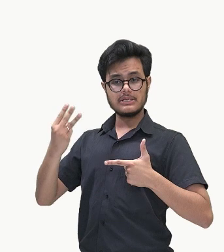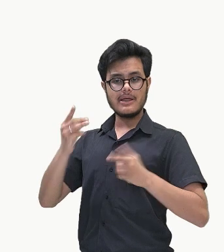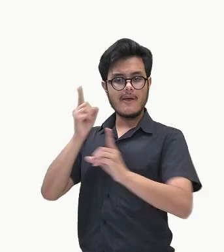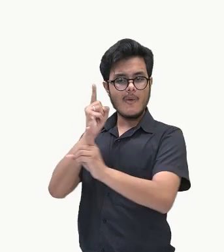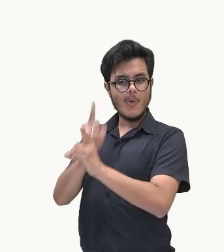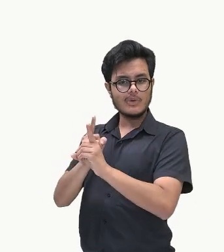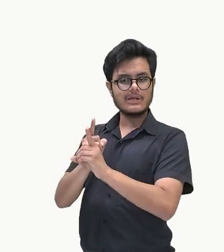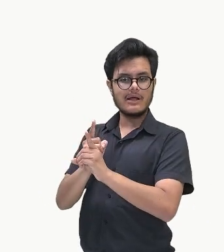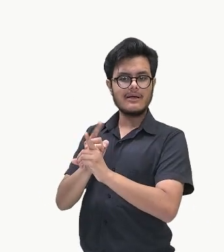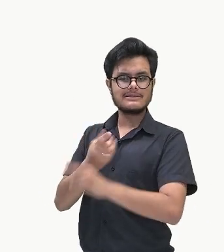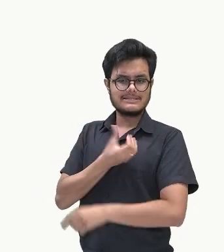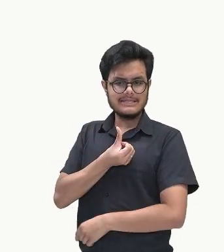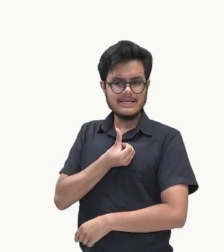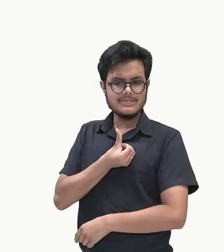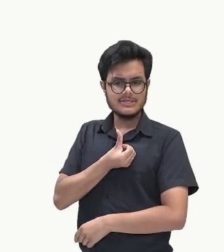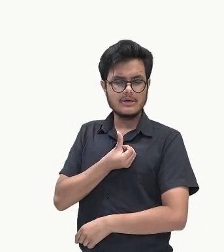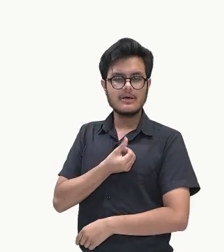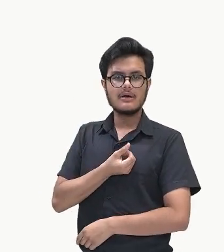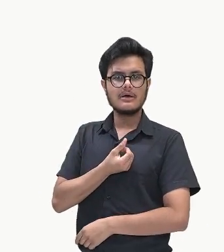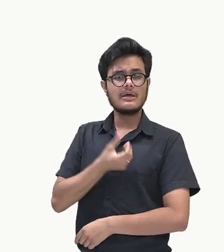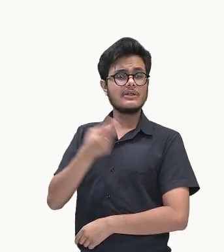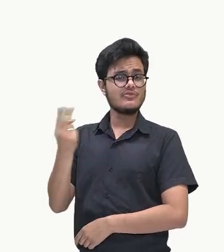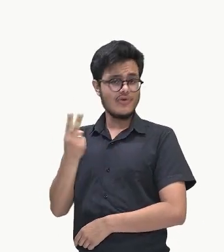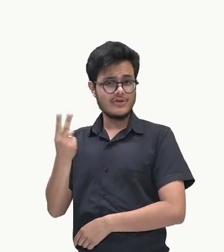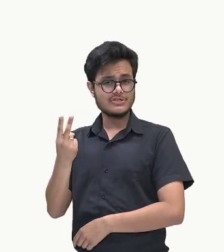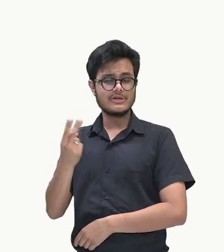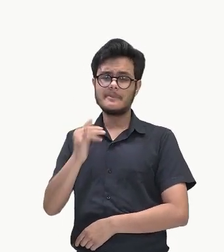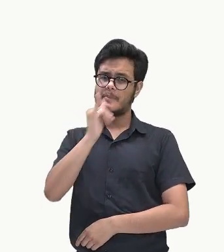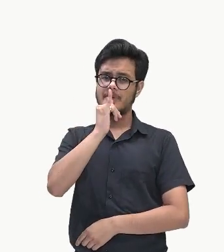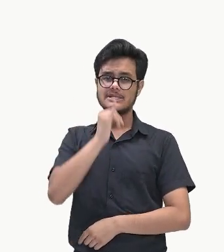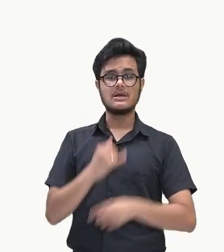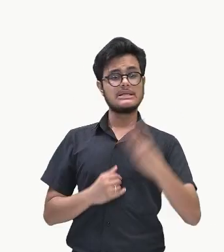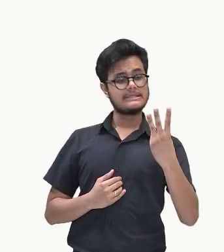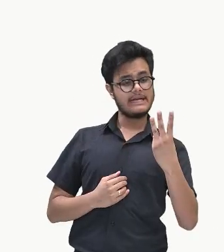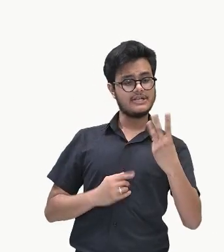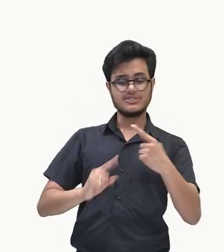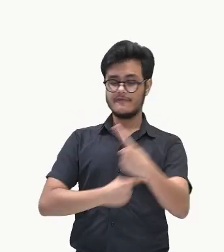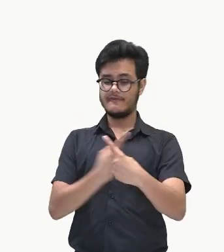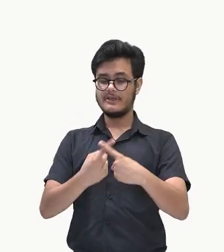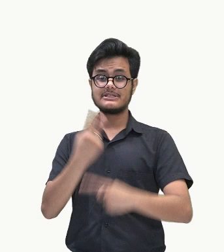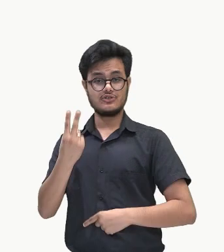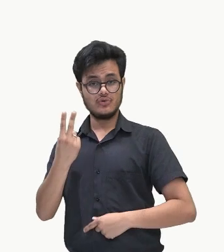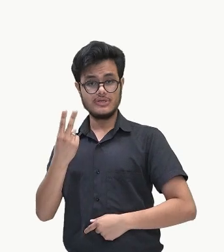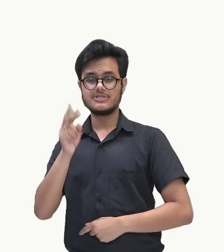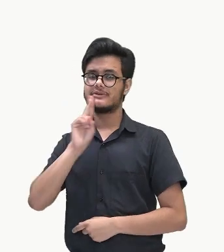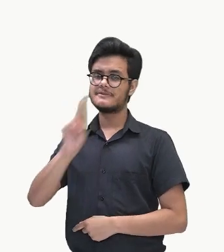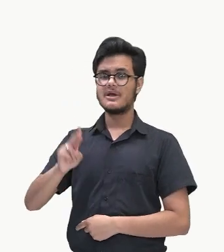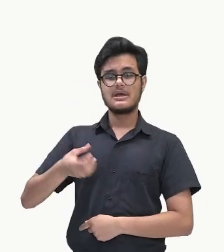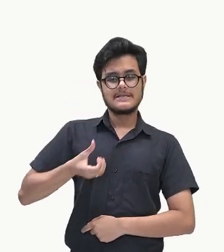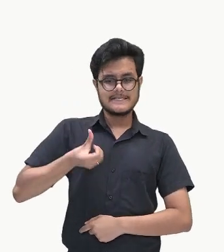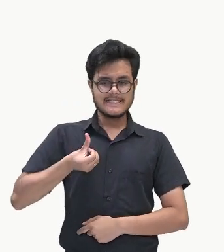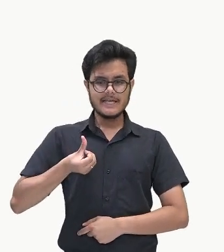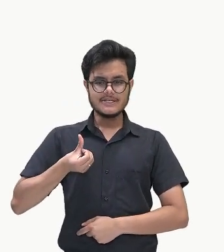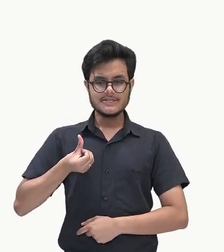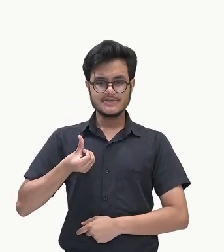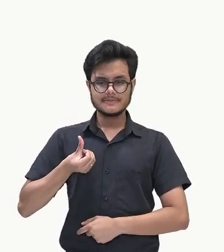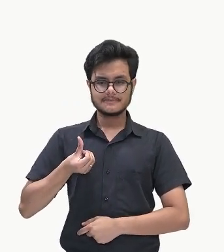6? É 2. Então, eu vou multiplicar por 2 tanto aqui fora como aqui